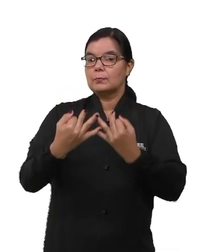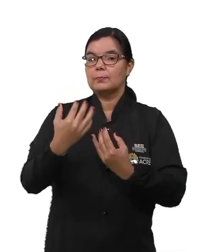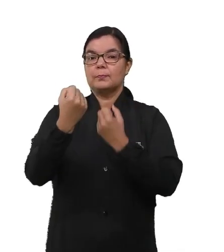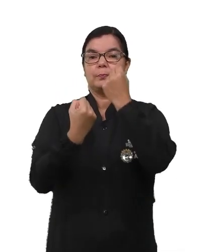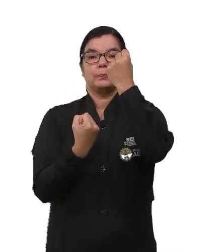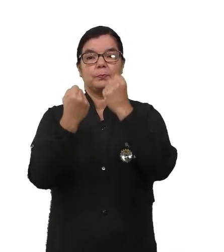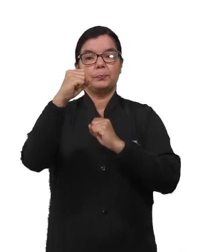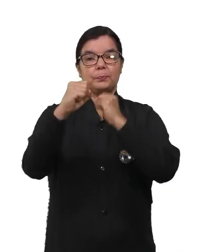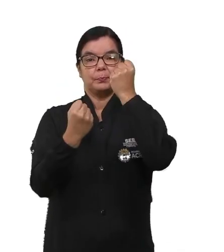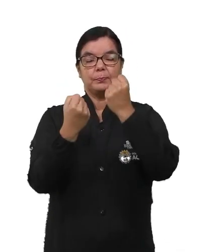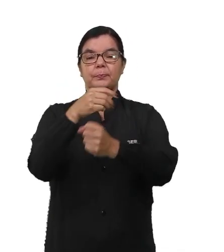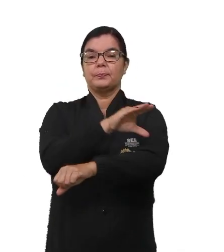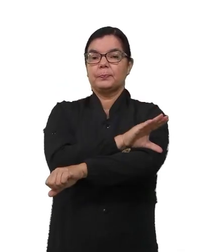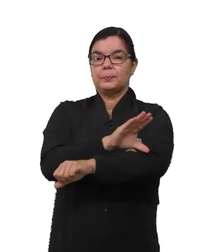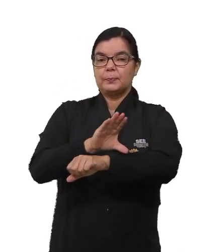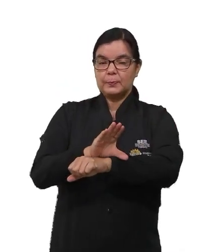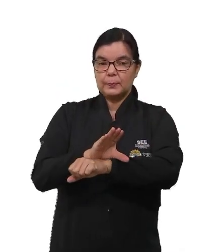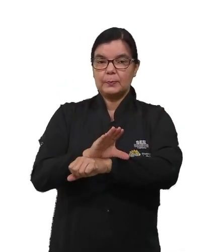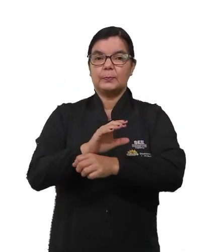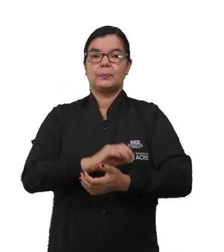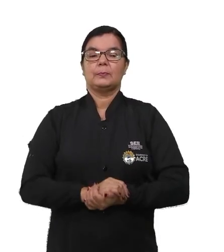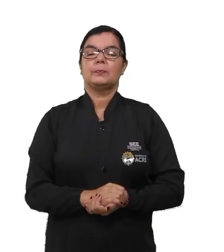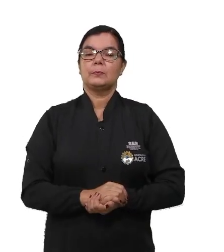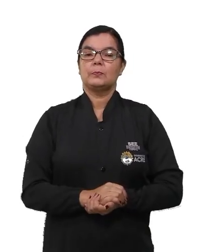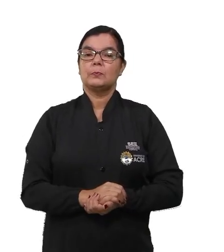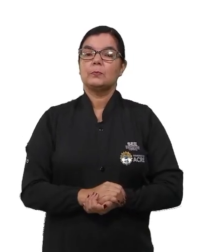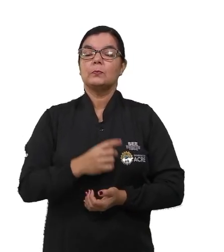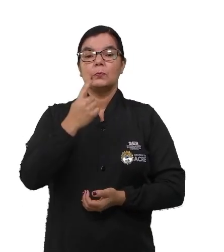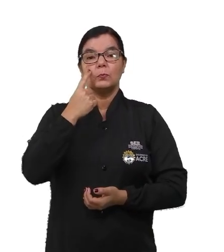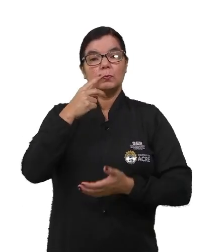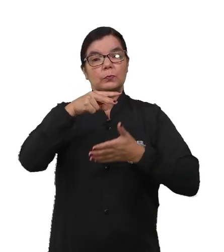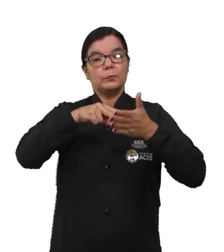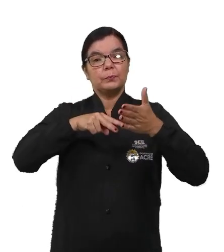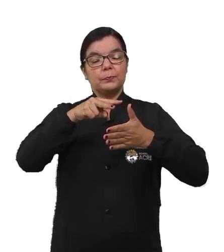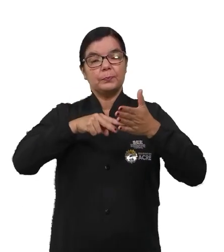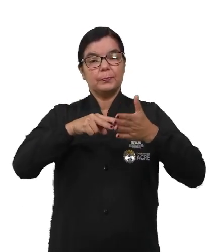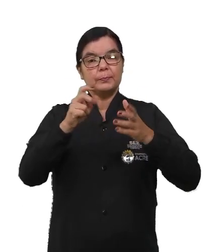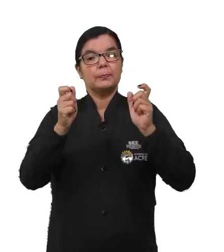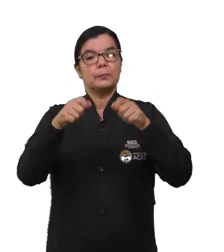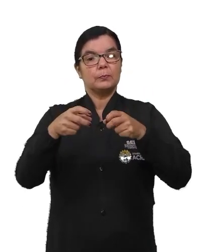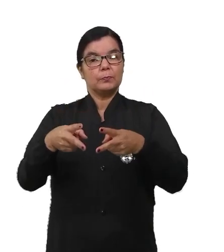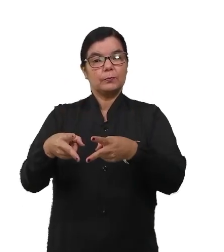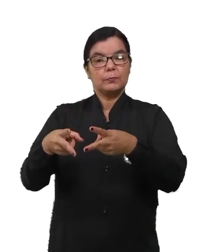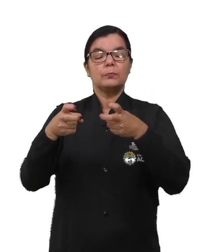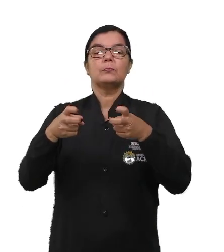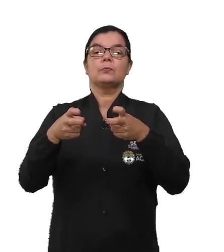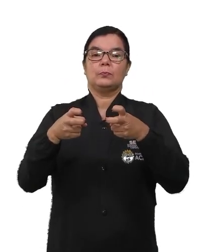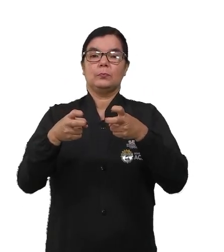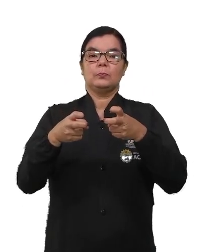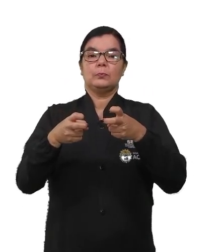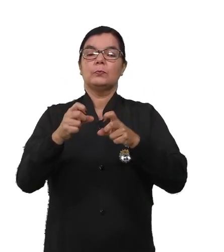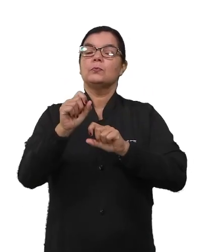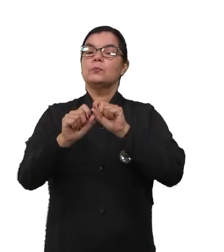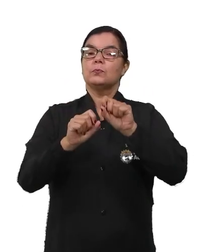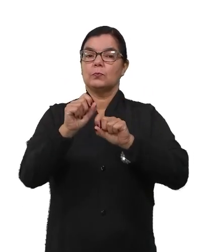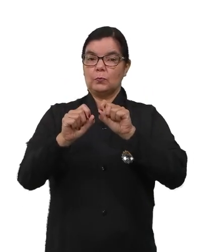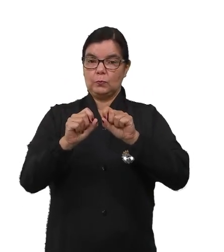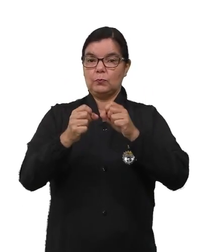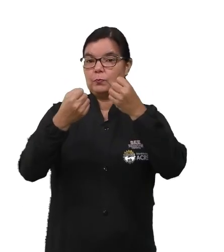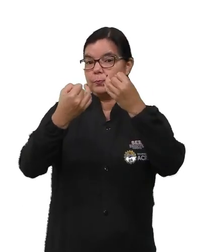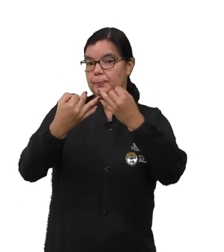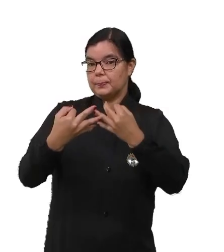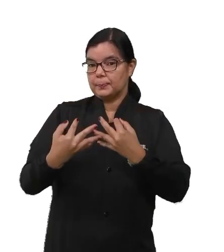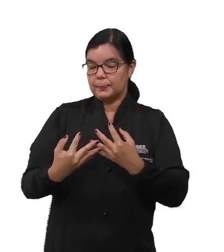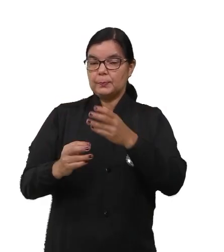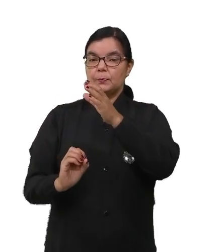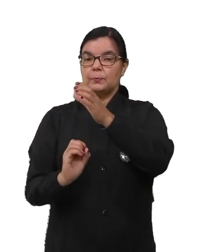indústria cultural, que acompanhando a leitura vocês podem perceber, trata-se de um conceito